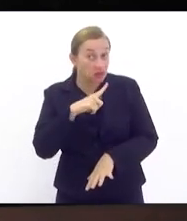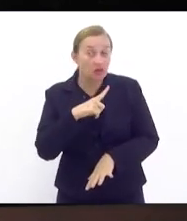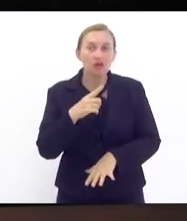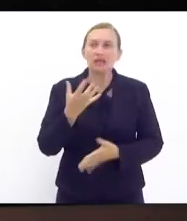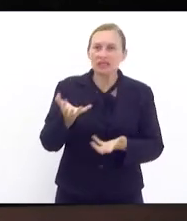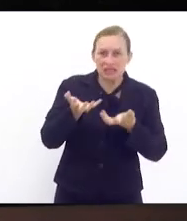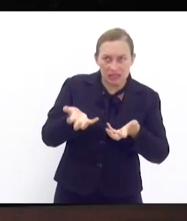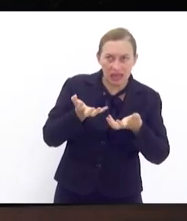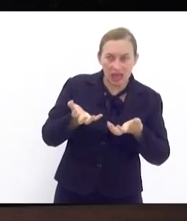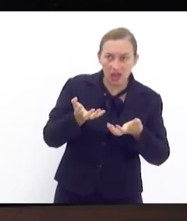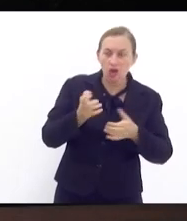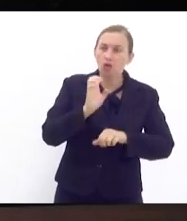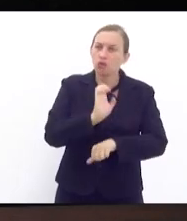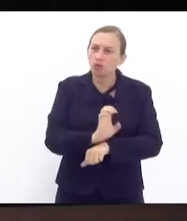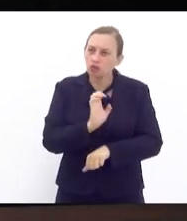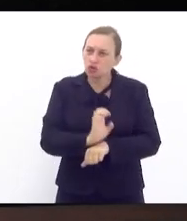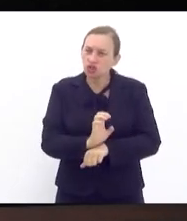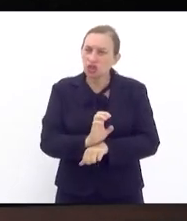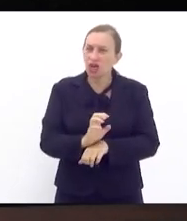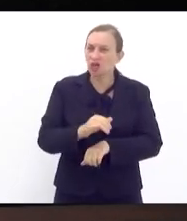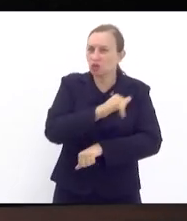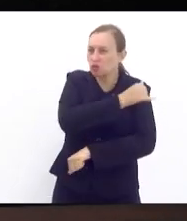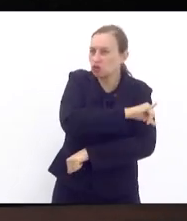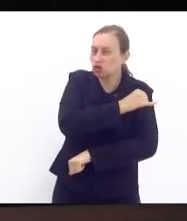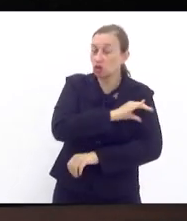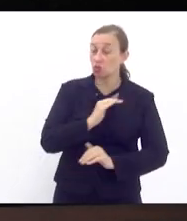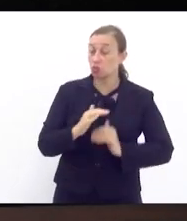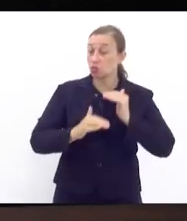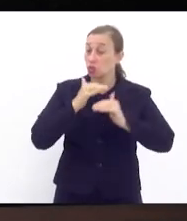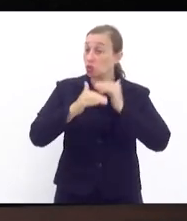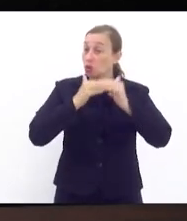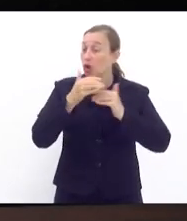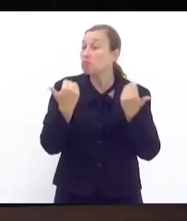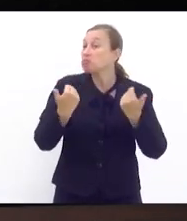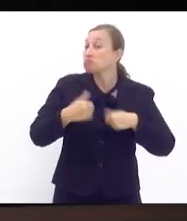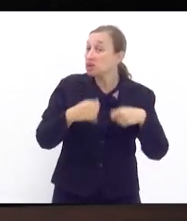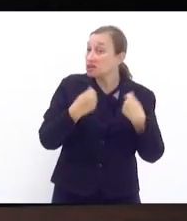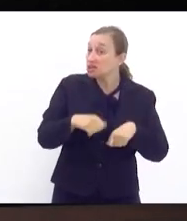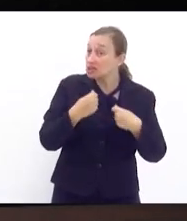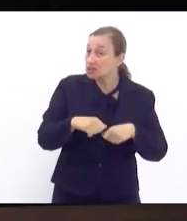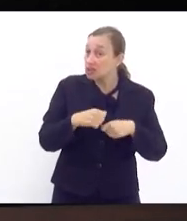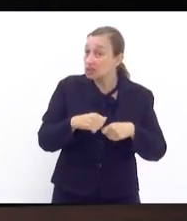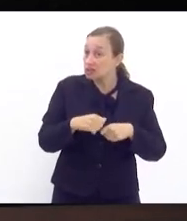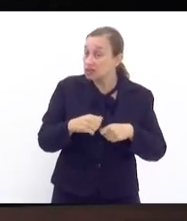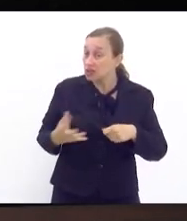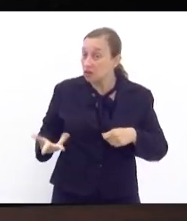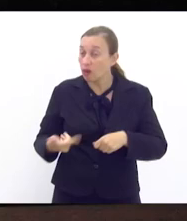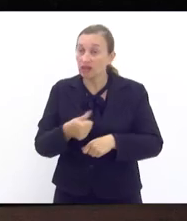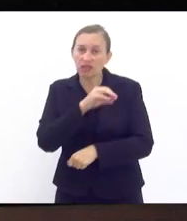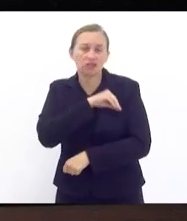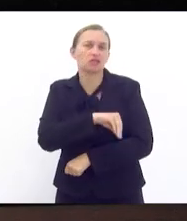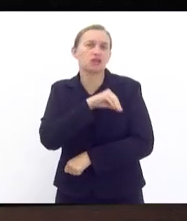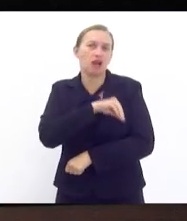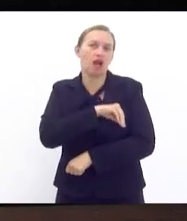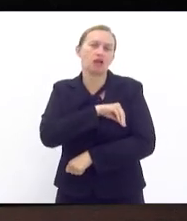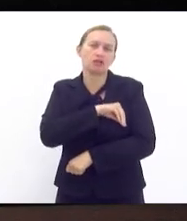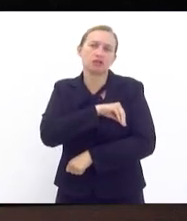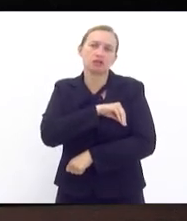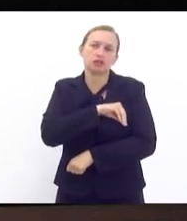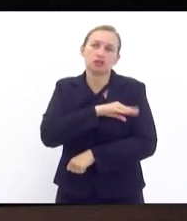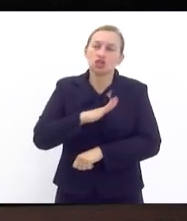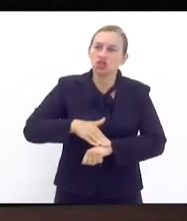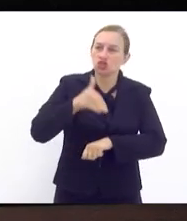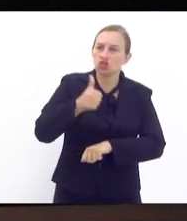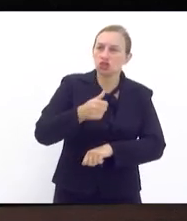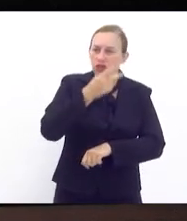gente quer um Estado do Rio de Janeiro desenvolvido, a gente precisa garantir o salário mínimo digno aos